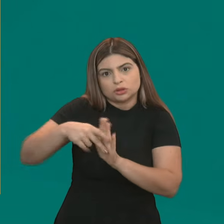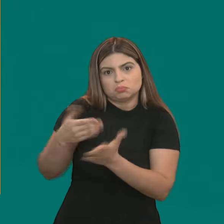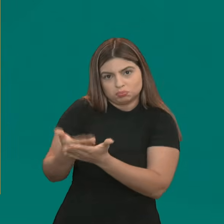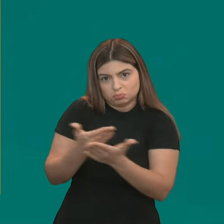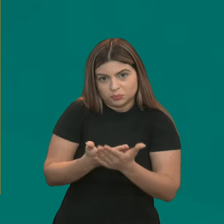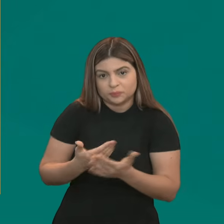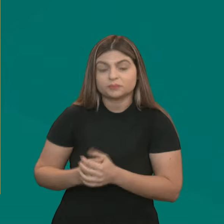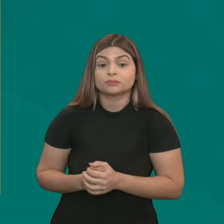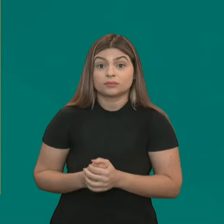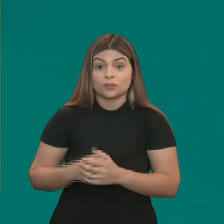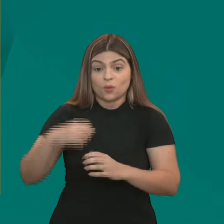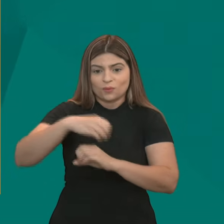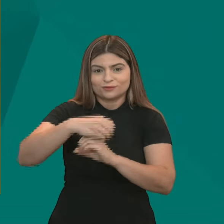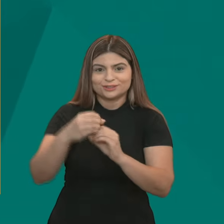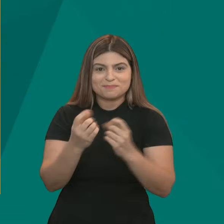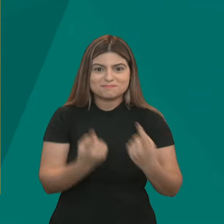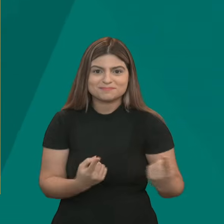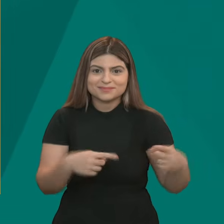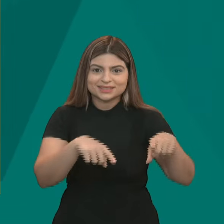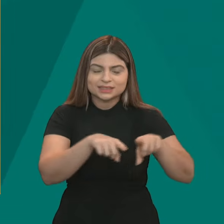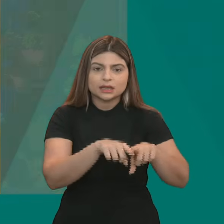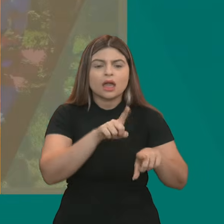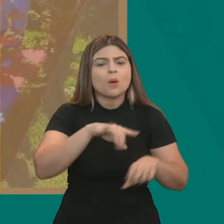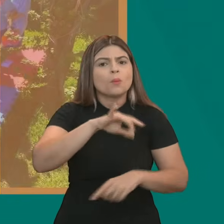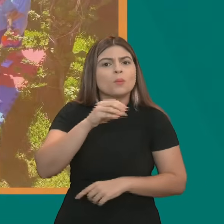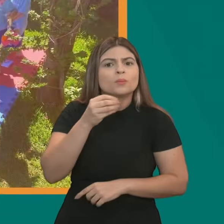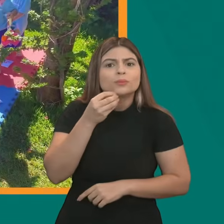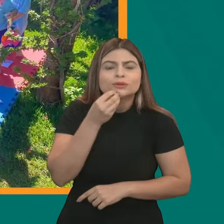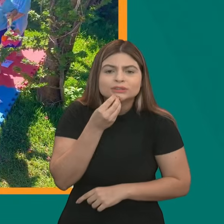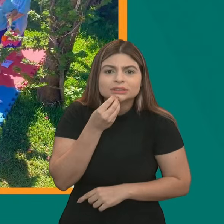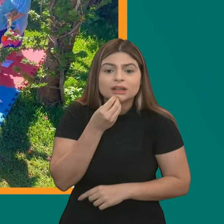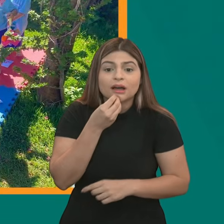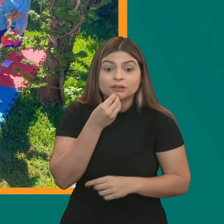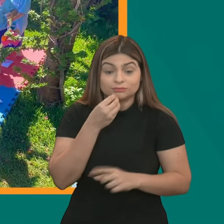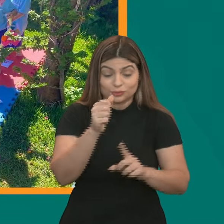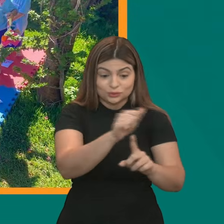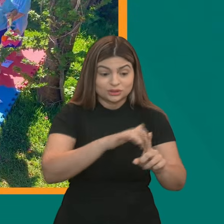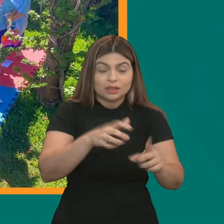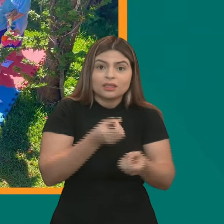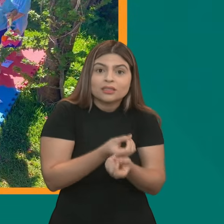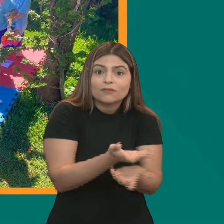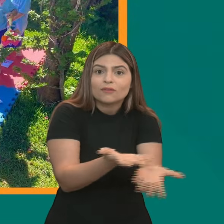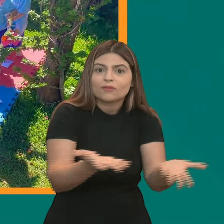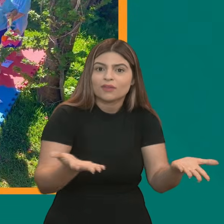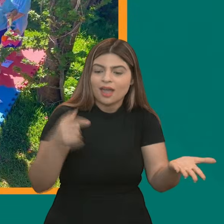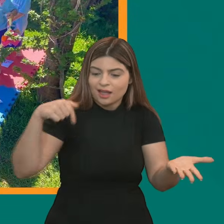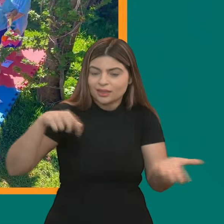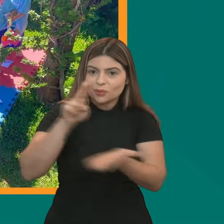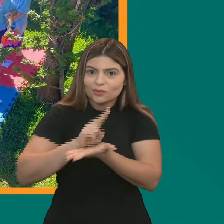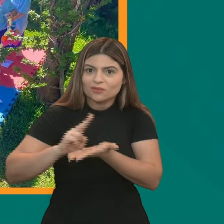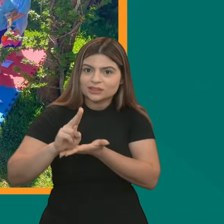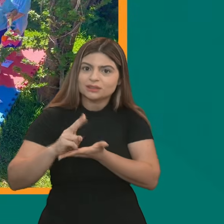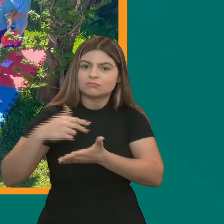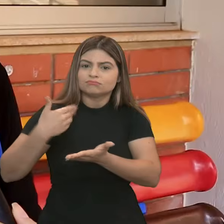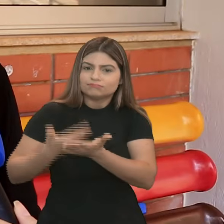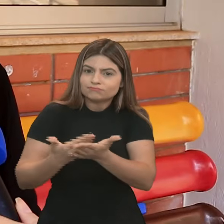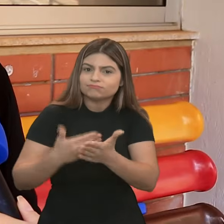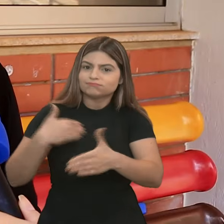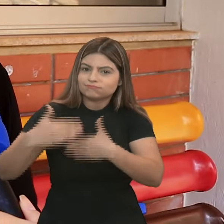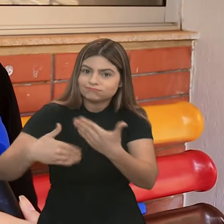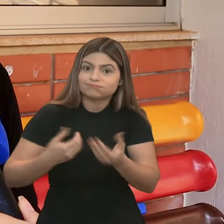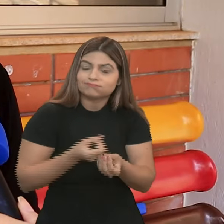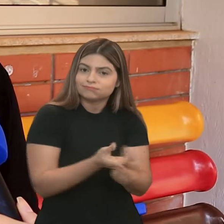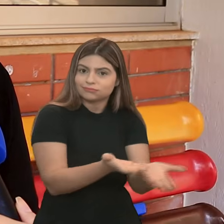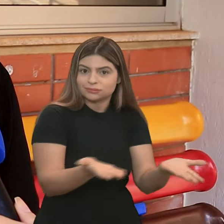UFG, integrar essa parceria é uma oportunidade de devolver para a sociedade o que é desenvolvido no ambiente acadêmico. A